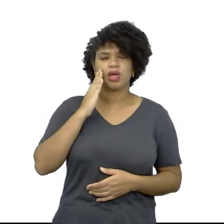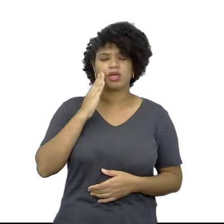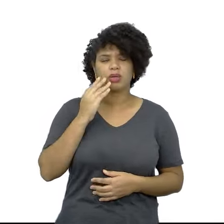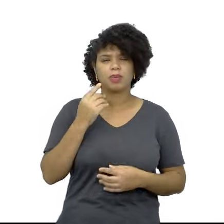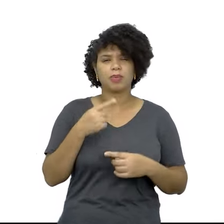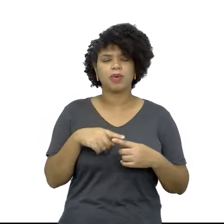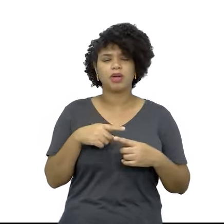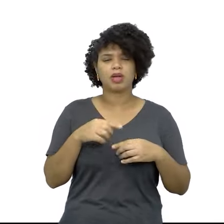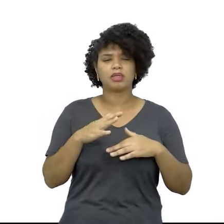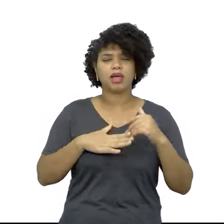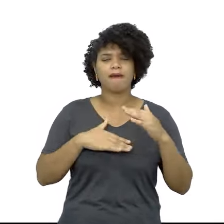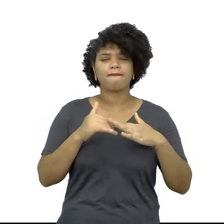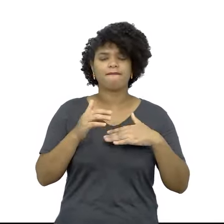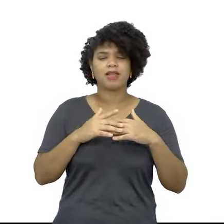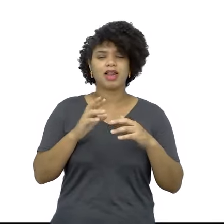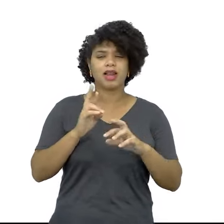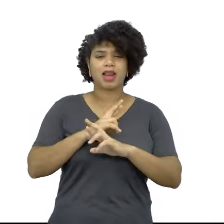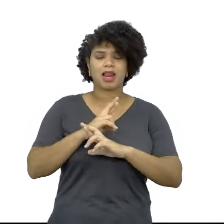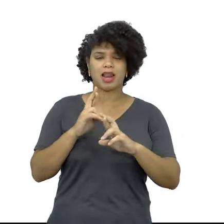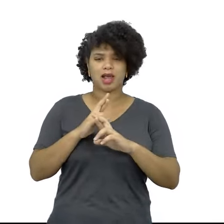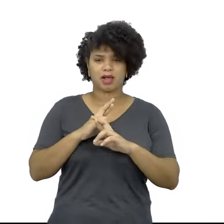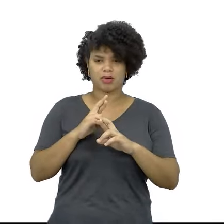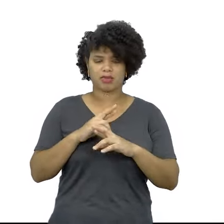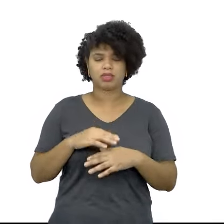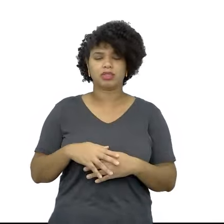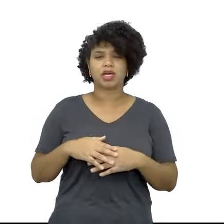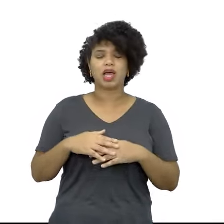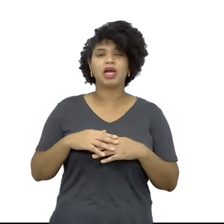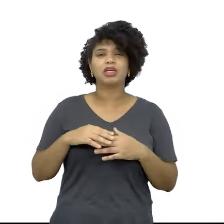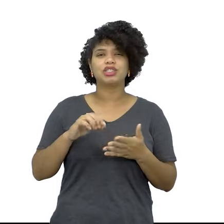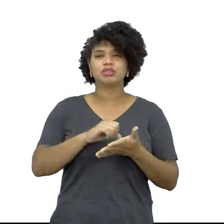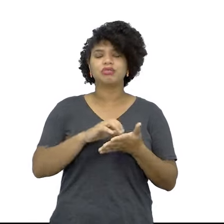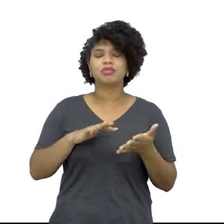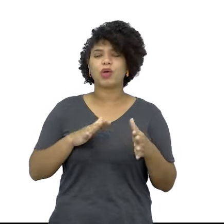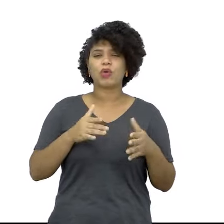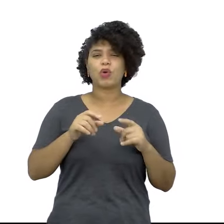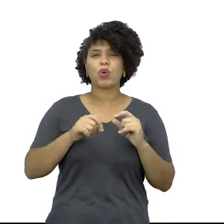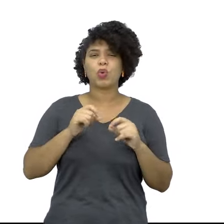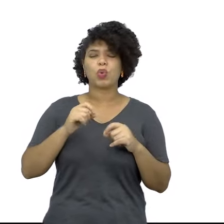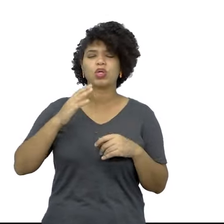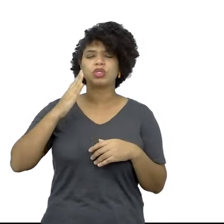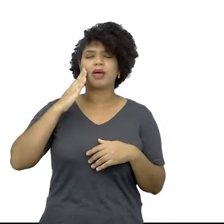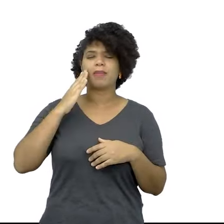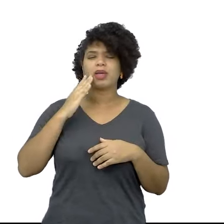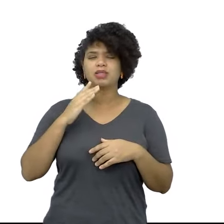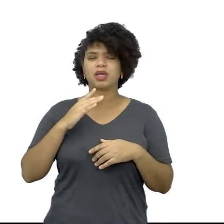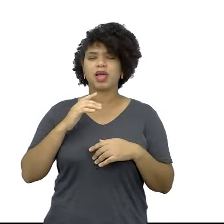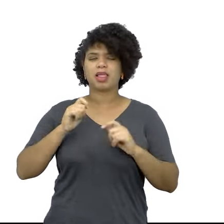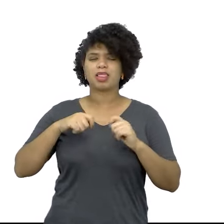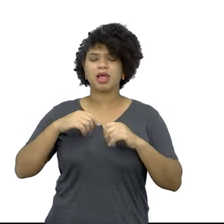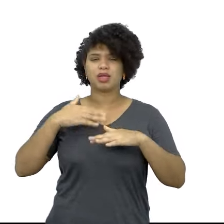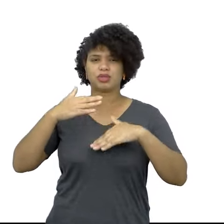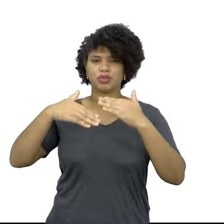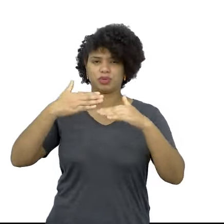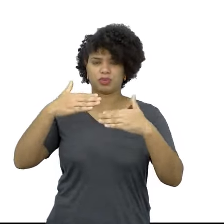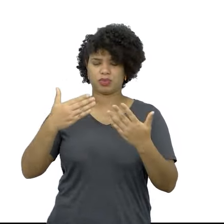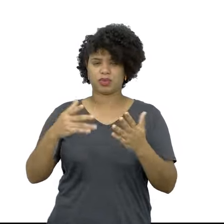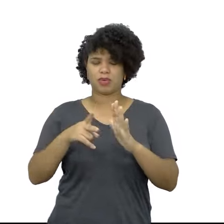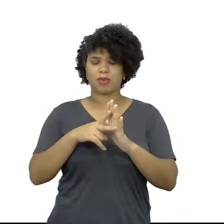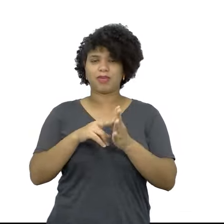as habilidades estão ligadas a uma determinada atividade, né? Por que aquela atividade leva ao desenvolvimento